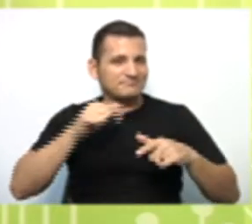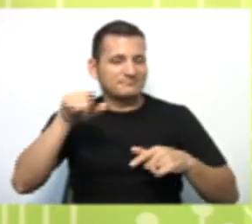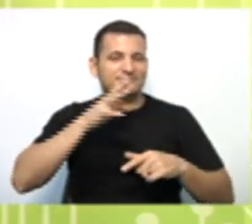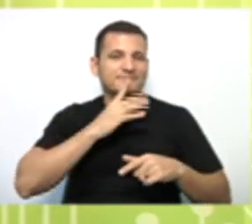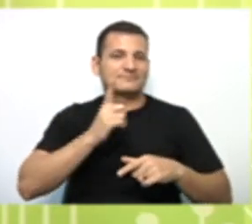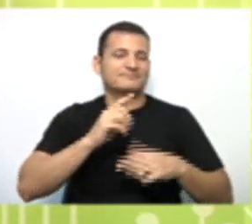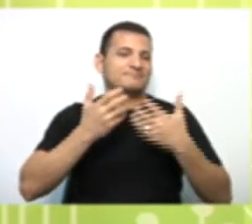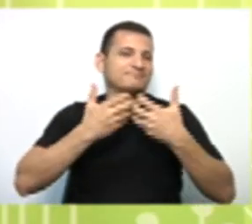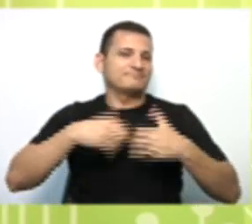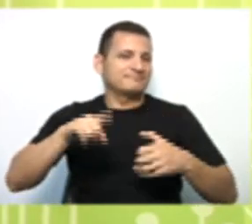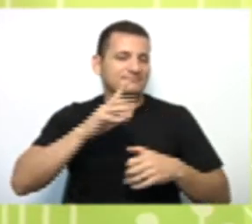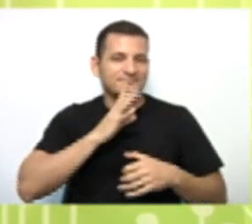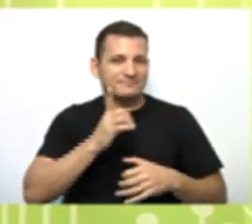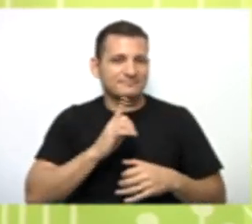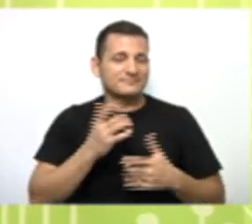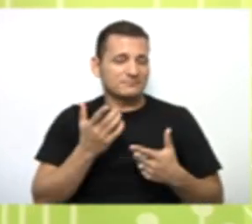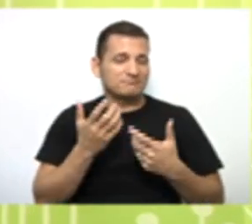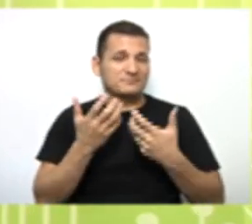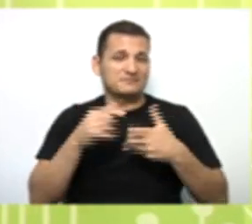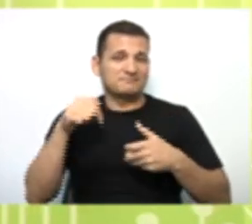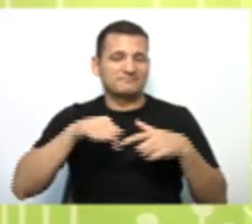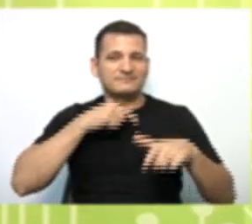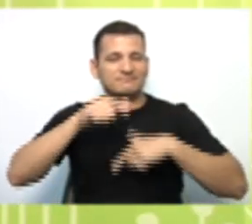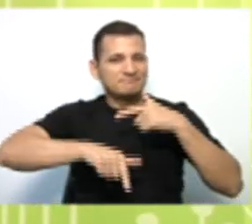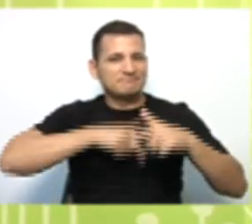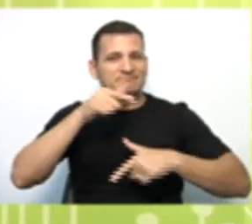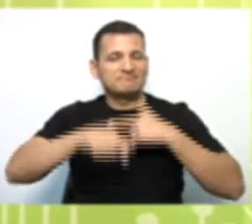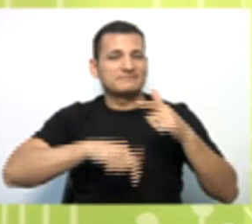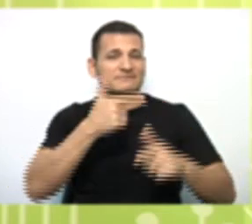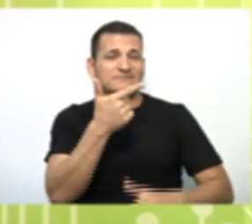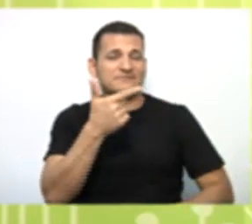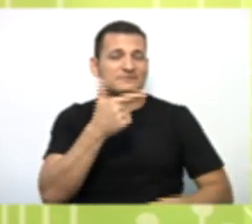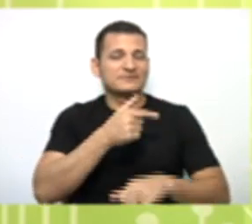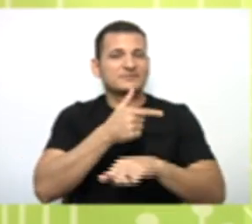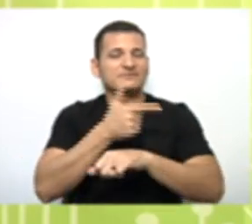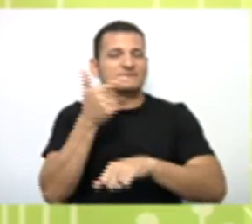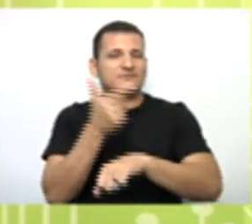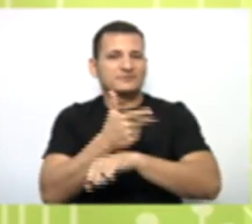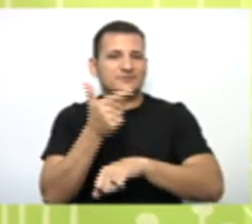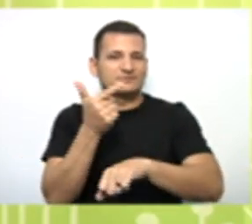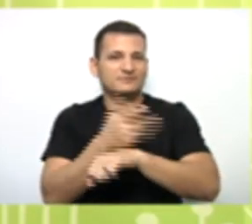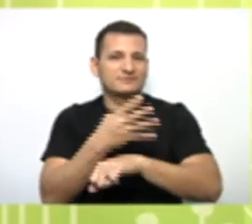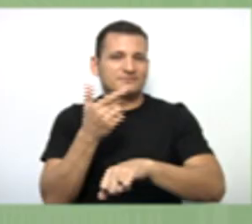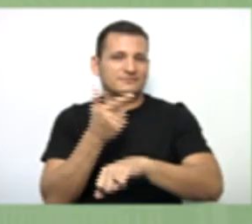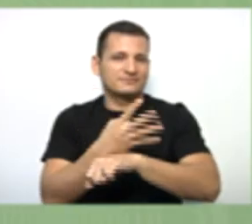O IFRO, o pessoal é online, 24 horas um dia no ar. Mas vamos lá, gente.